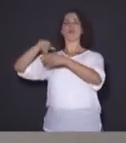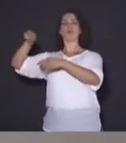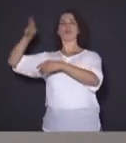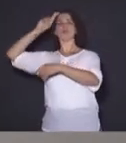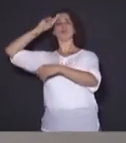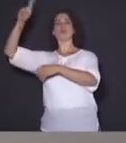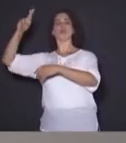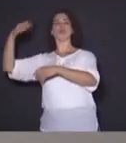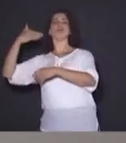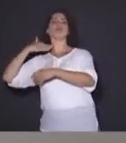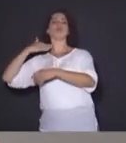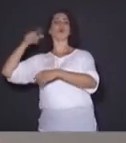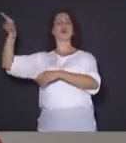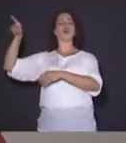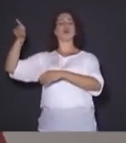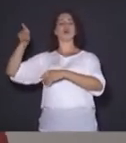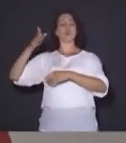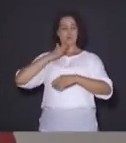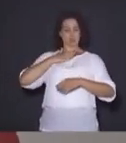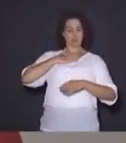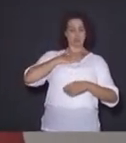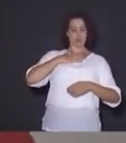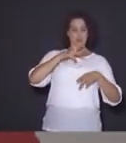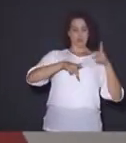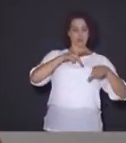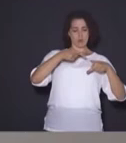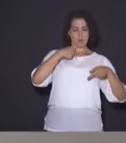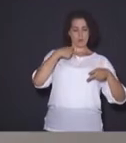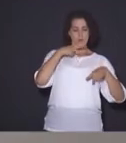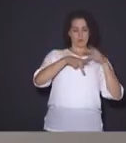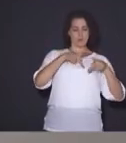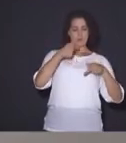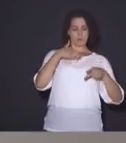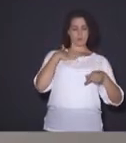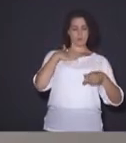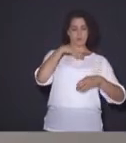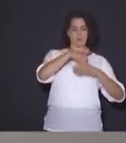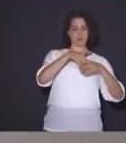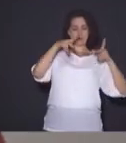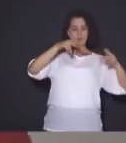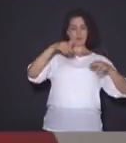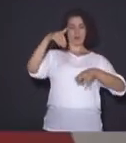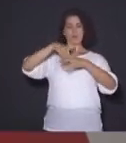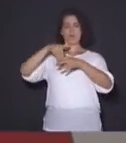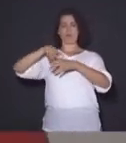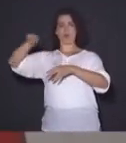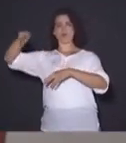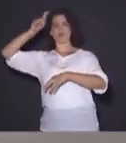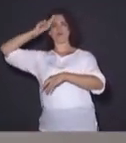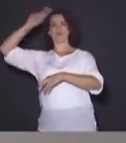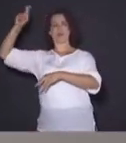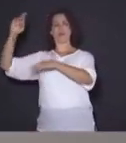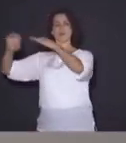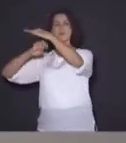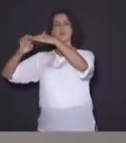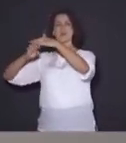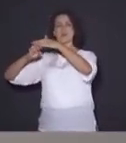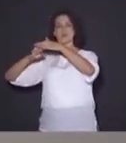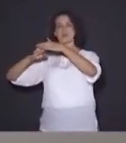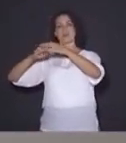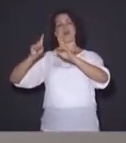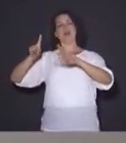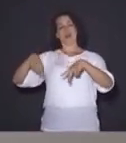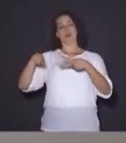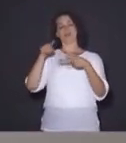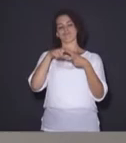vale igual ao dono da odebrecht portanto esses são os dois são as duas agendas do